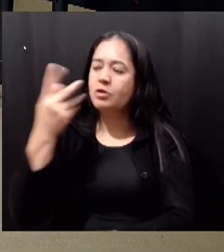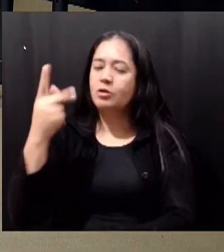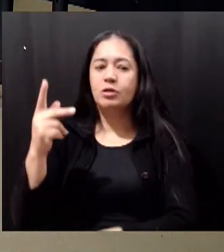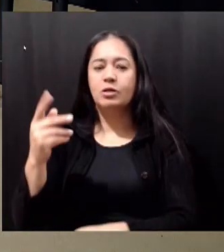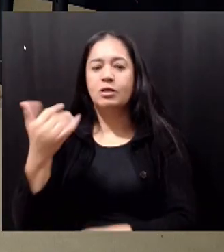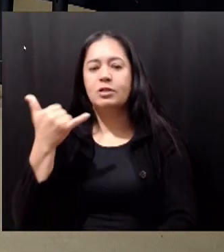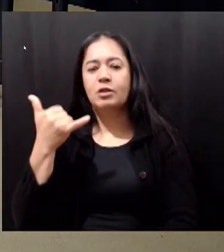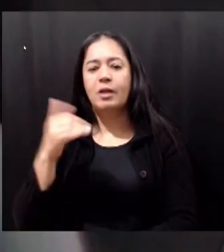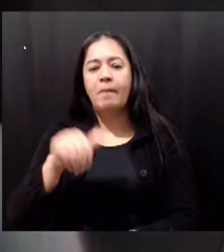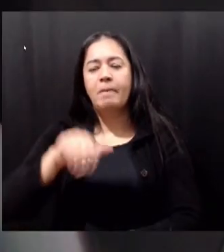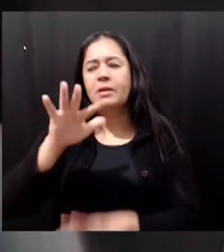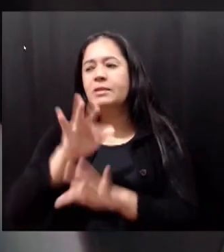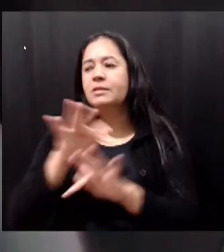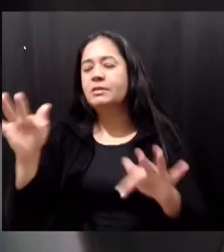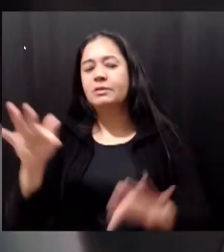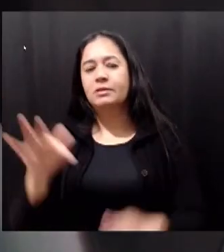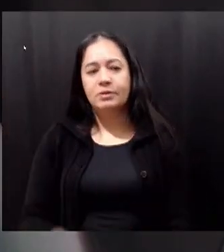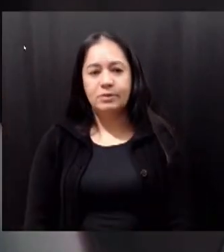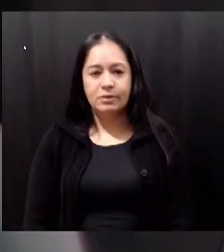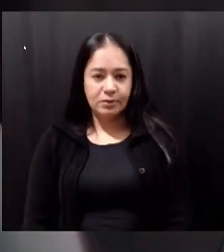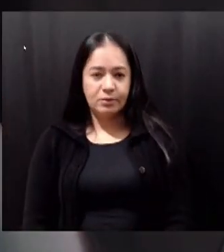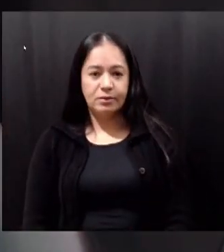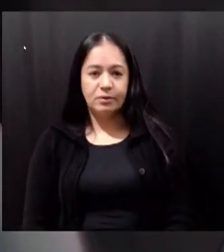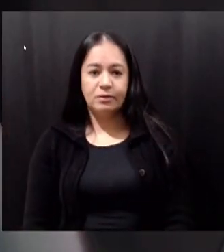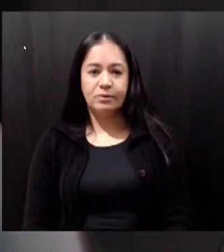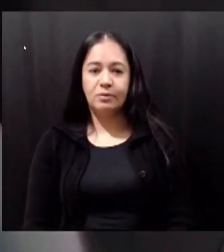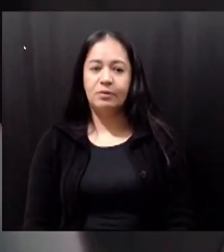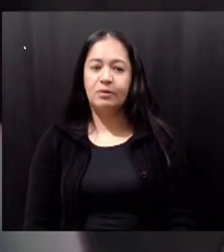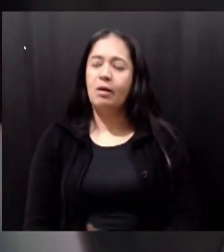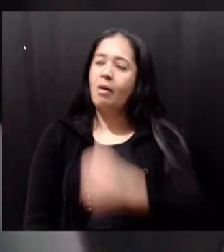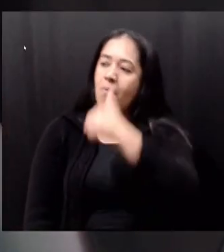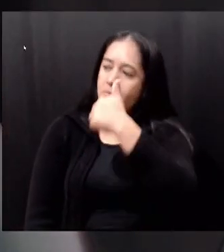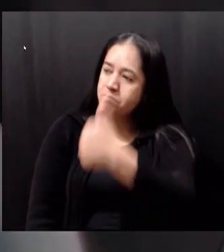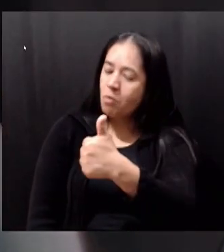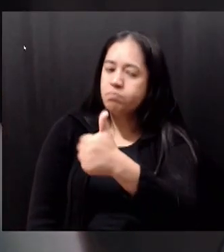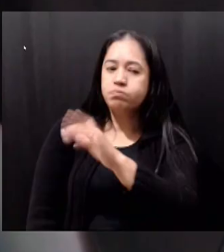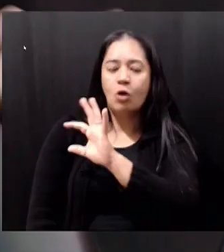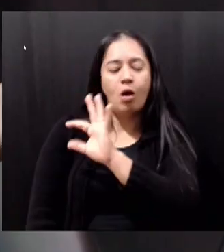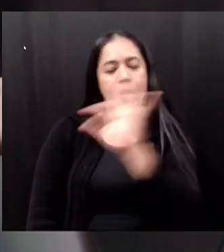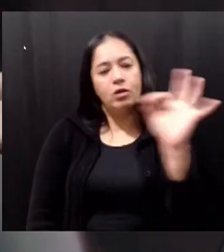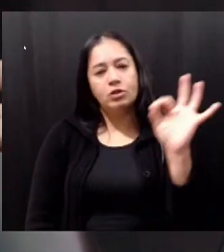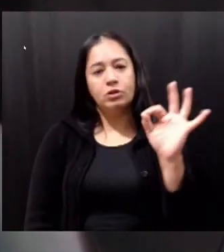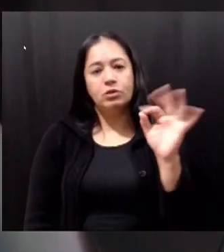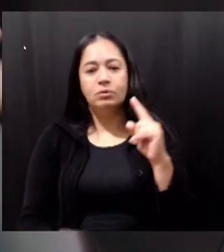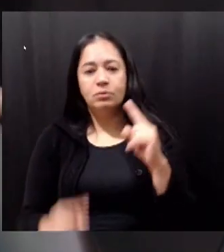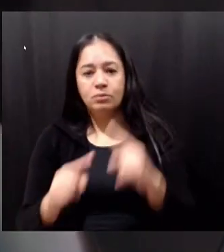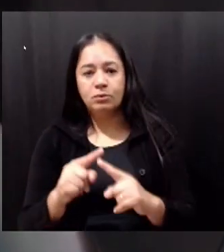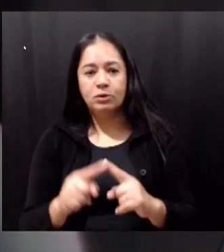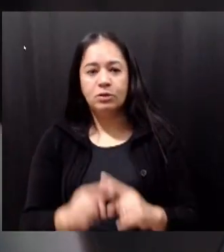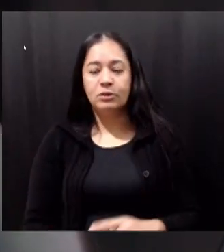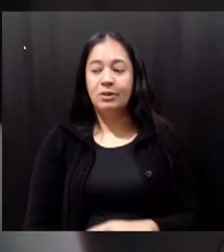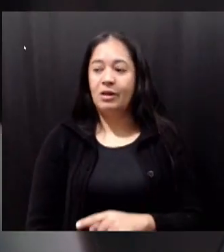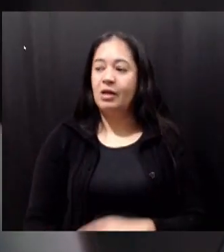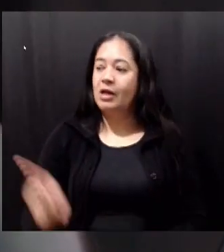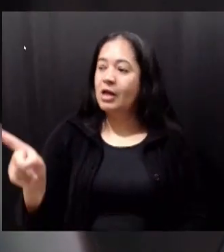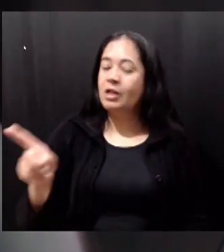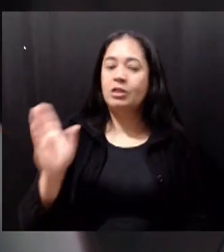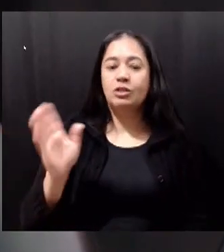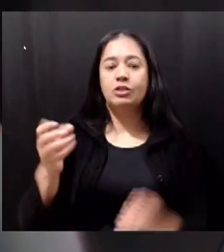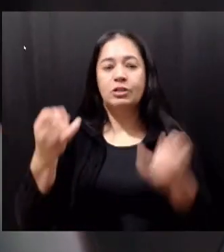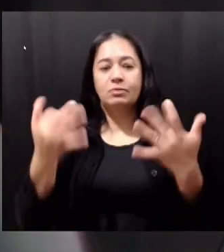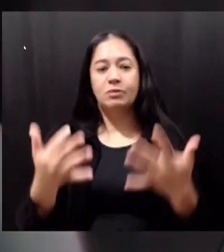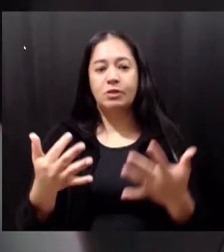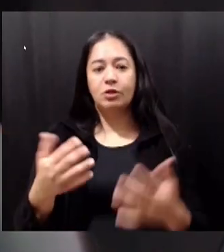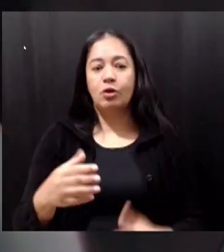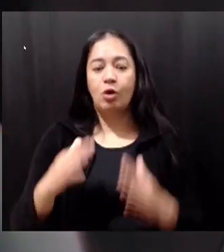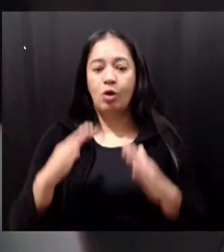dia? Eu vejo isso com bons olhos, Rúbia. Uhum. Eu acho que, assim como a doutora Carolina falou da proibição do uso do celular nas